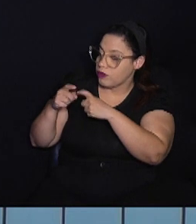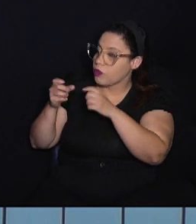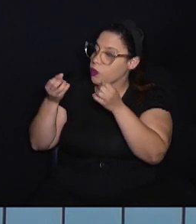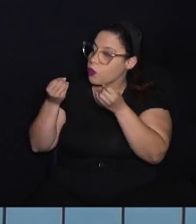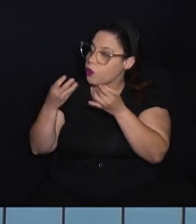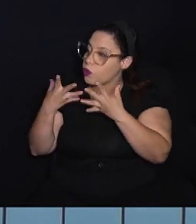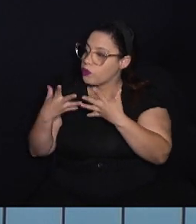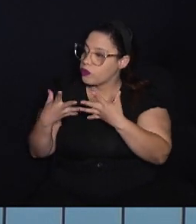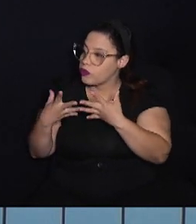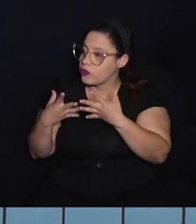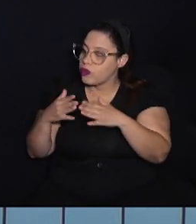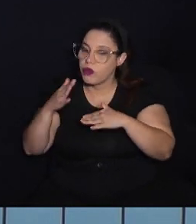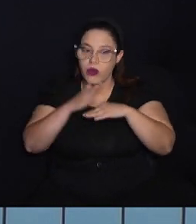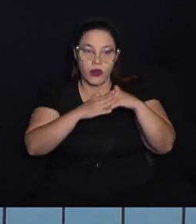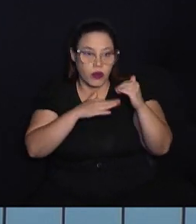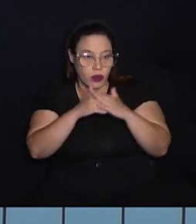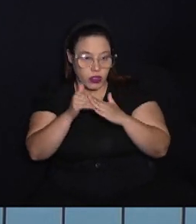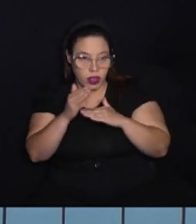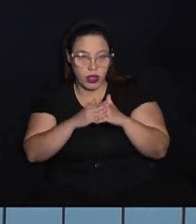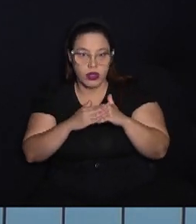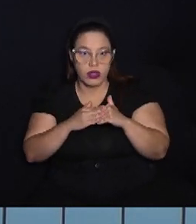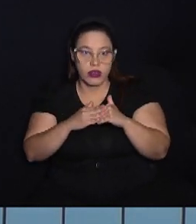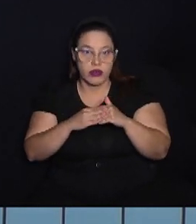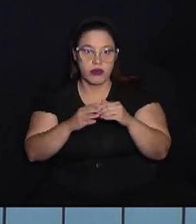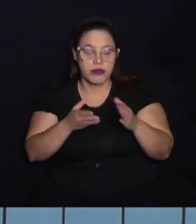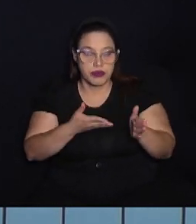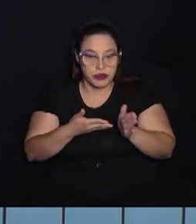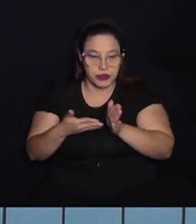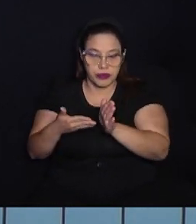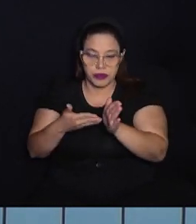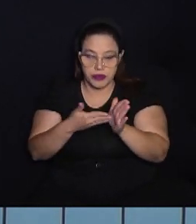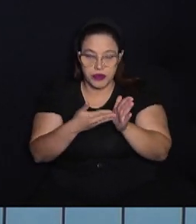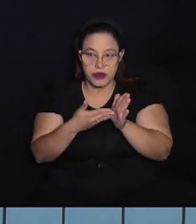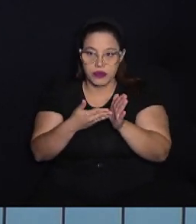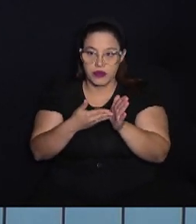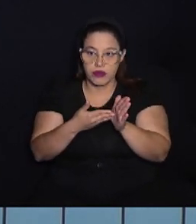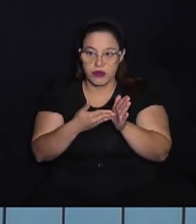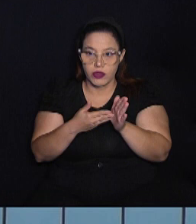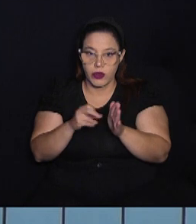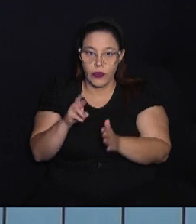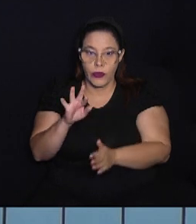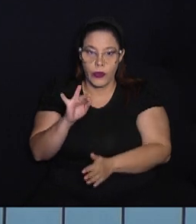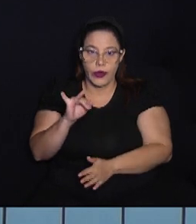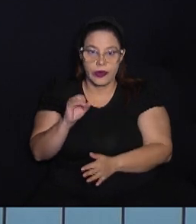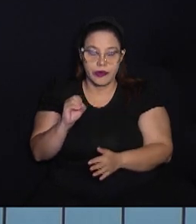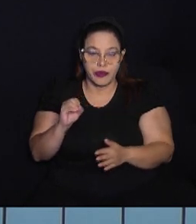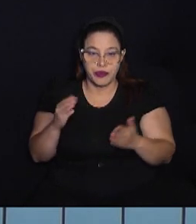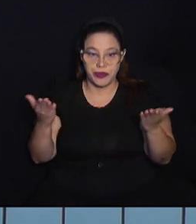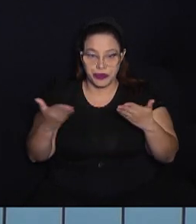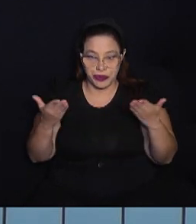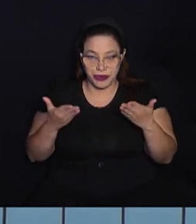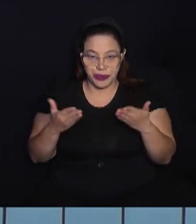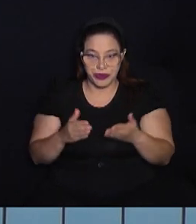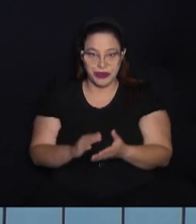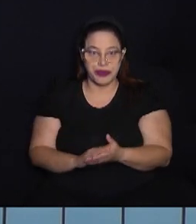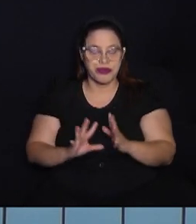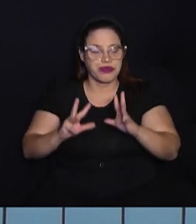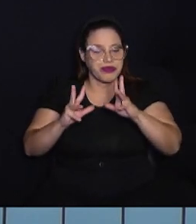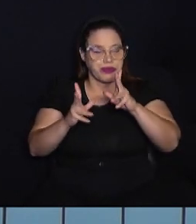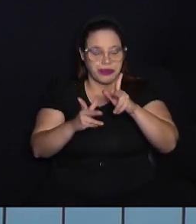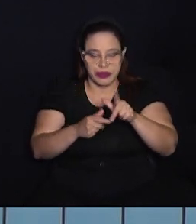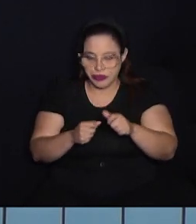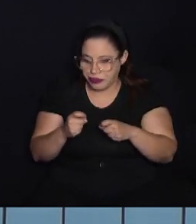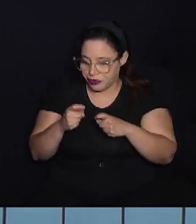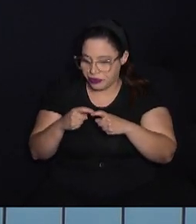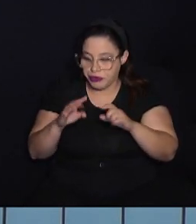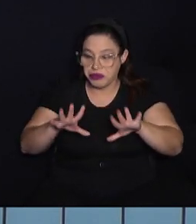pouquinho sobre os tratamentos que estão disponíveis para o vitiligo hoje, né, no mundo aí da